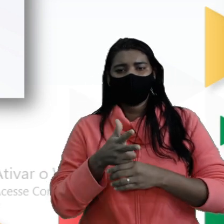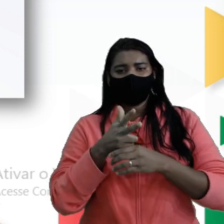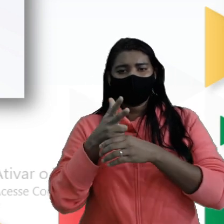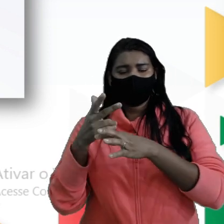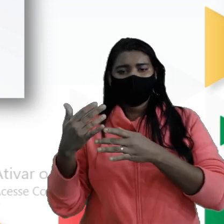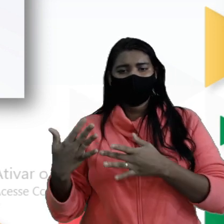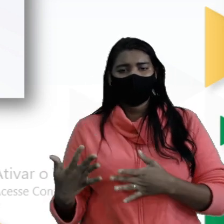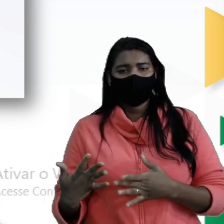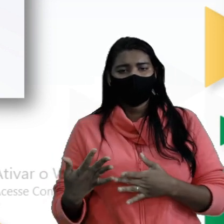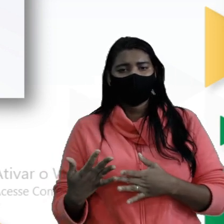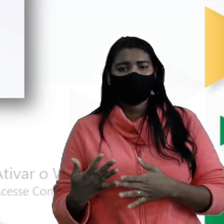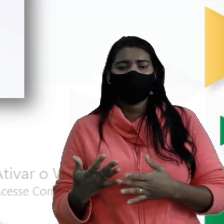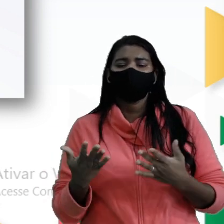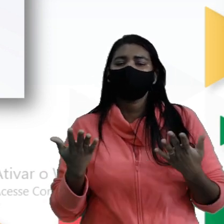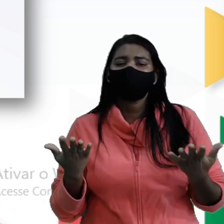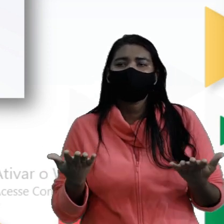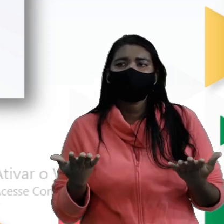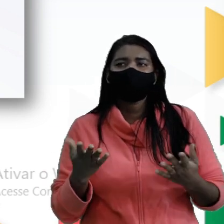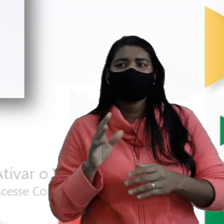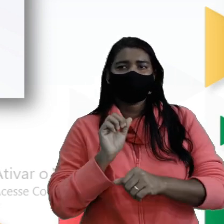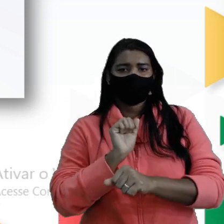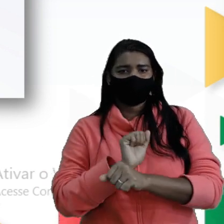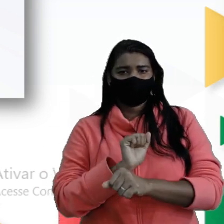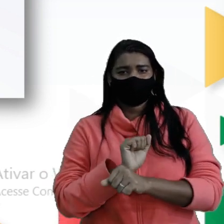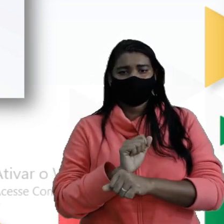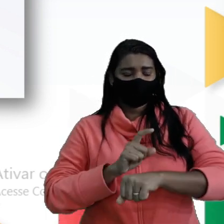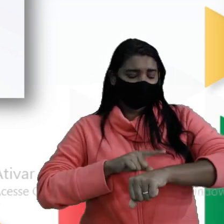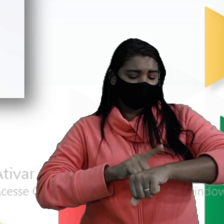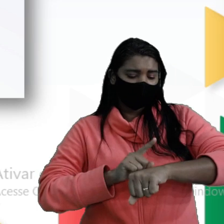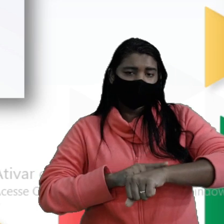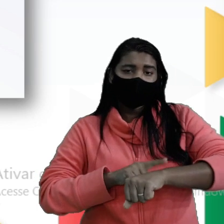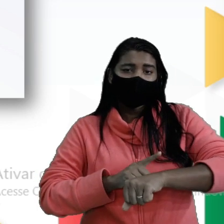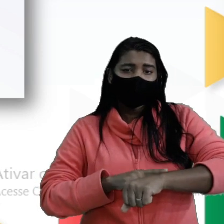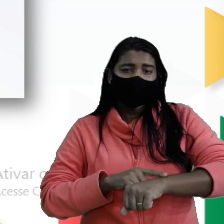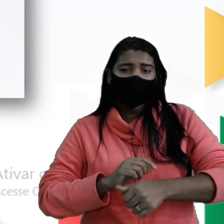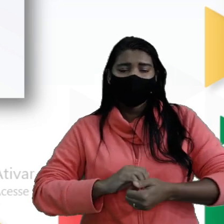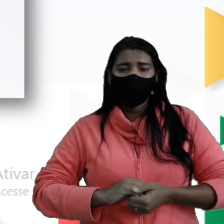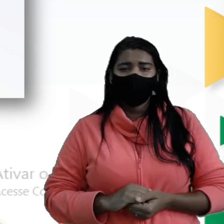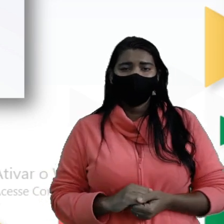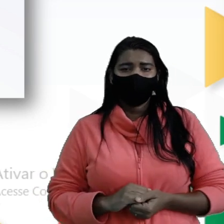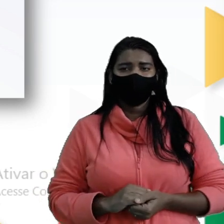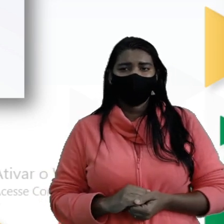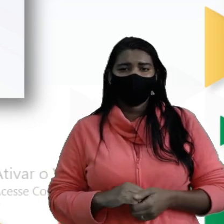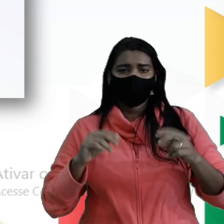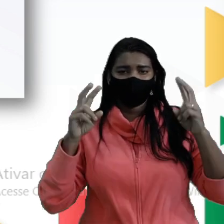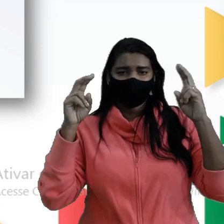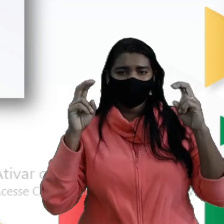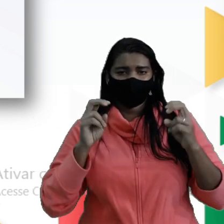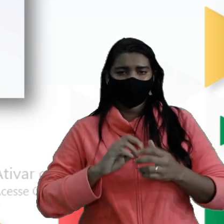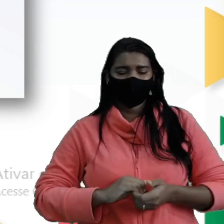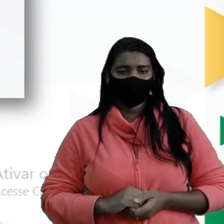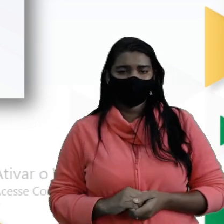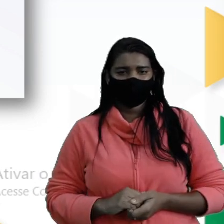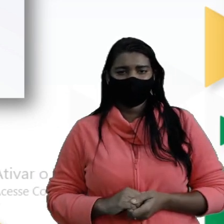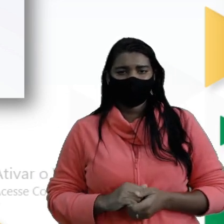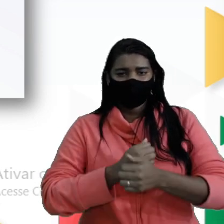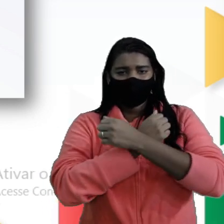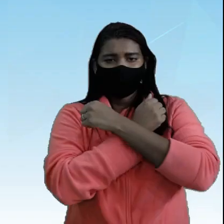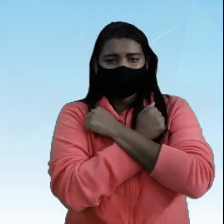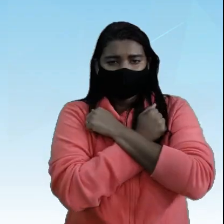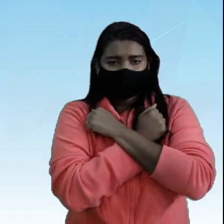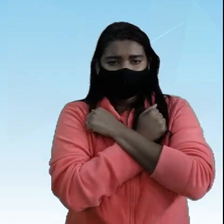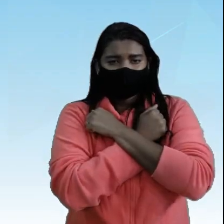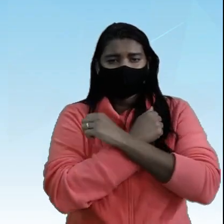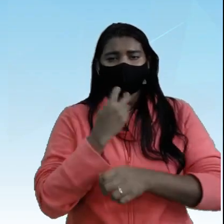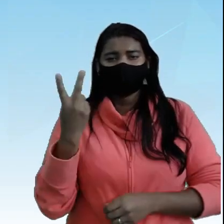fala, Maria diz, estava te esperando há horas. Aí, entre parênteses, tem os dois se abraçam.